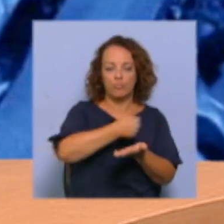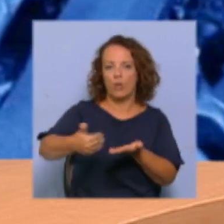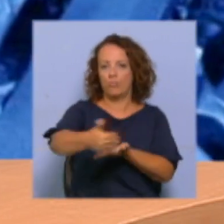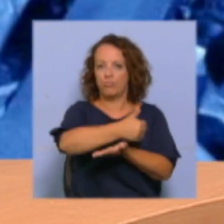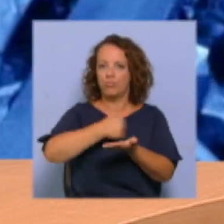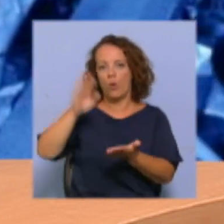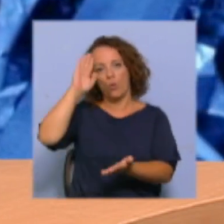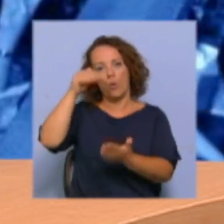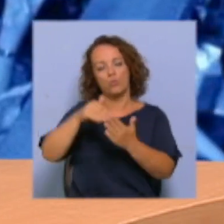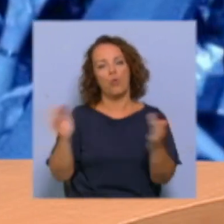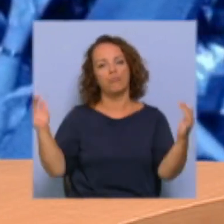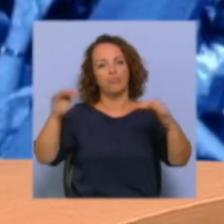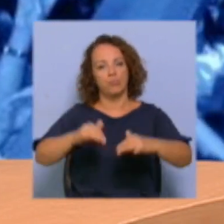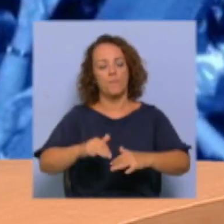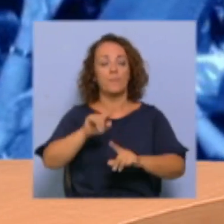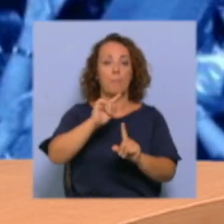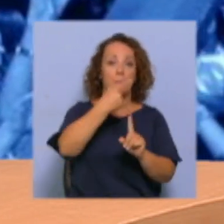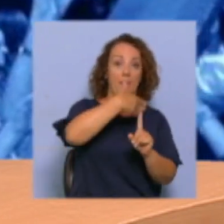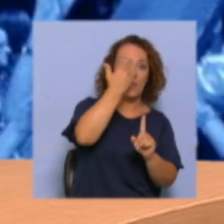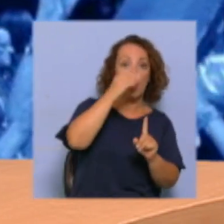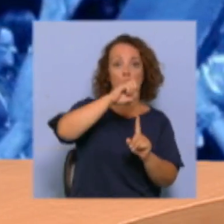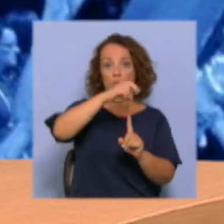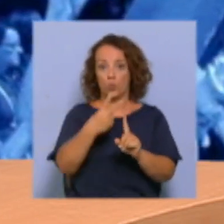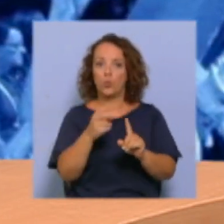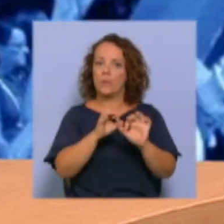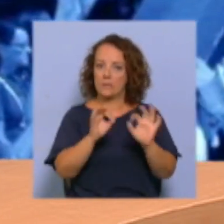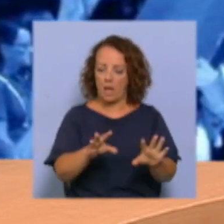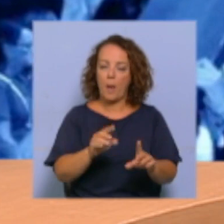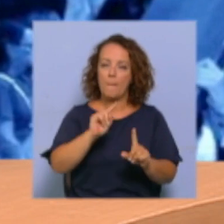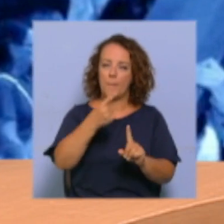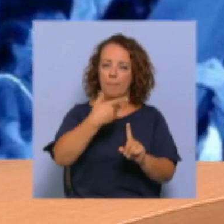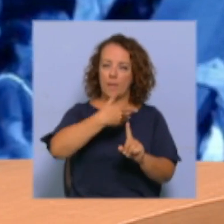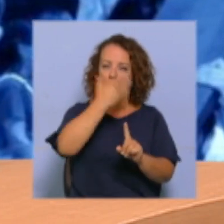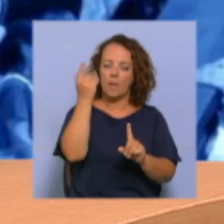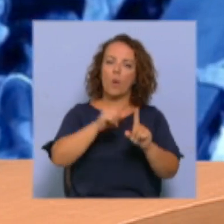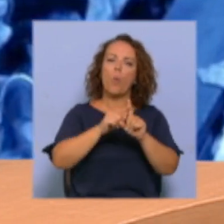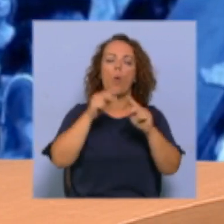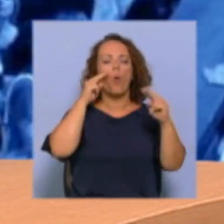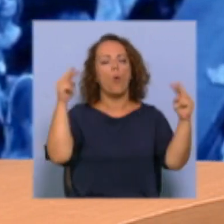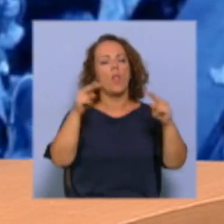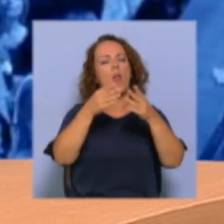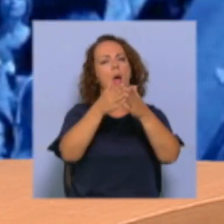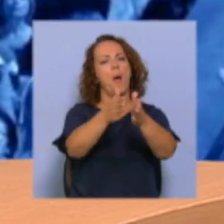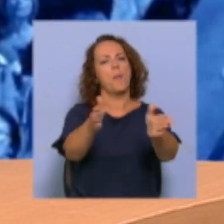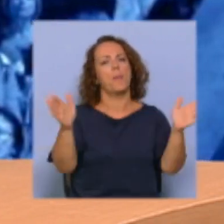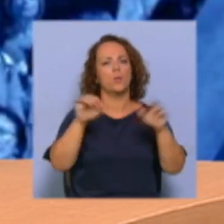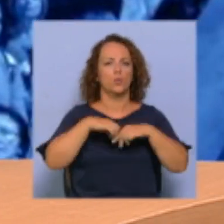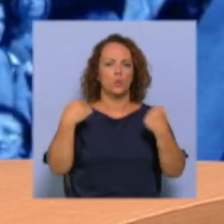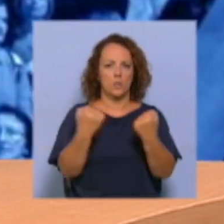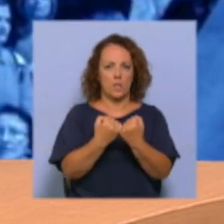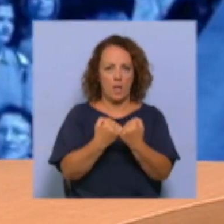repete no primeiro dia e no segundo dia. No primeiro dia com um olhar mais abrangente sobre a sociedade, portanto, falamos